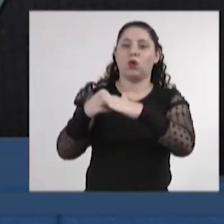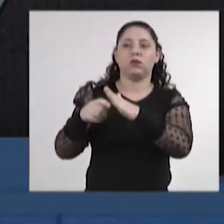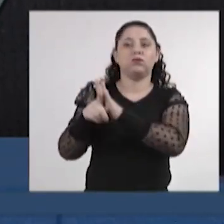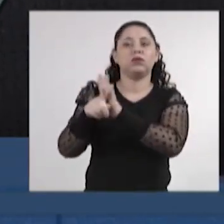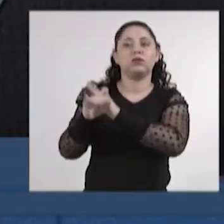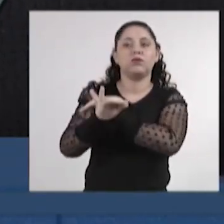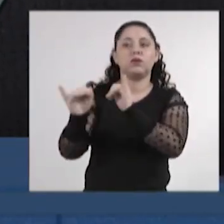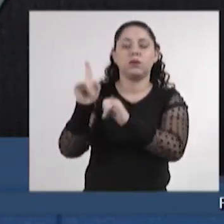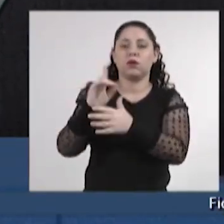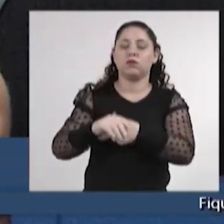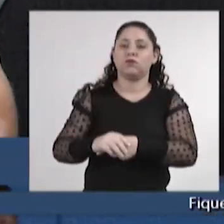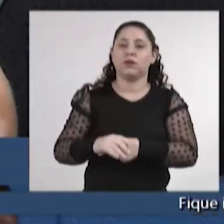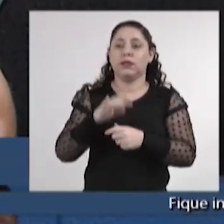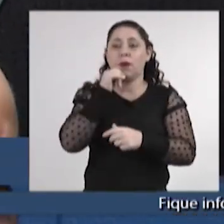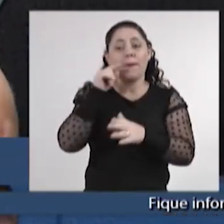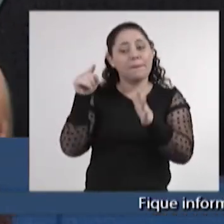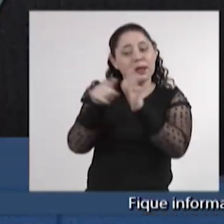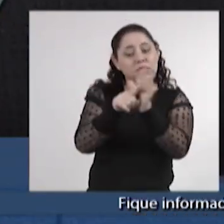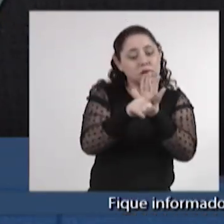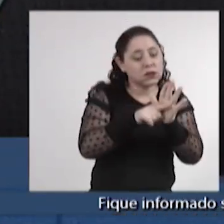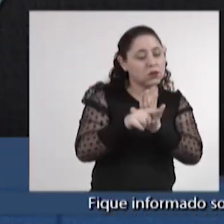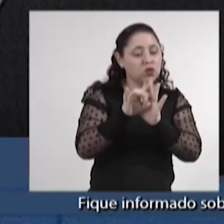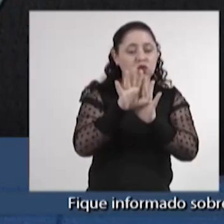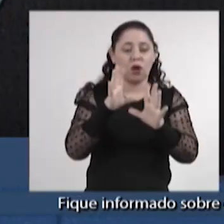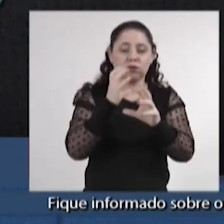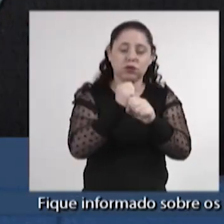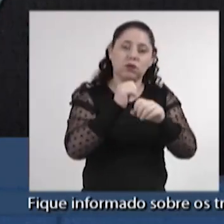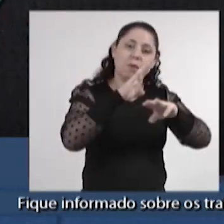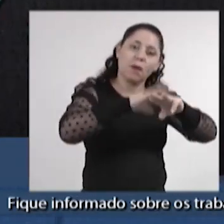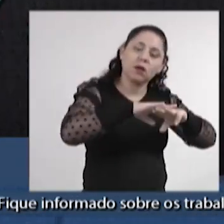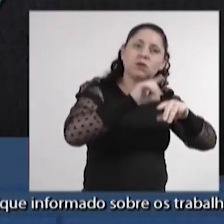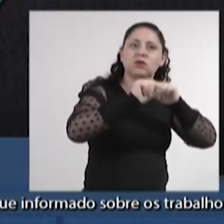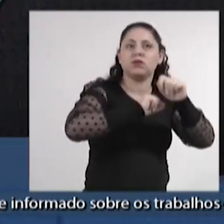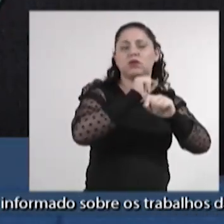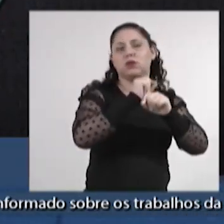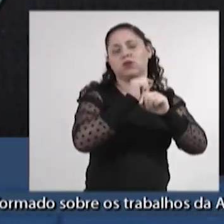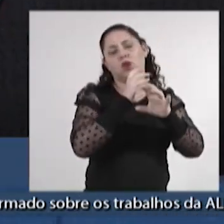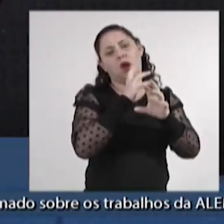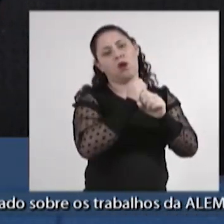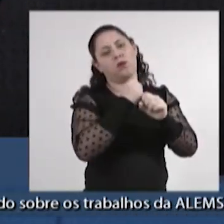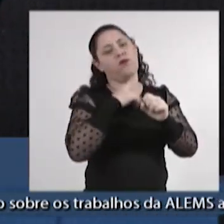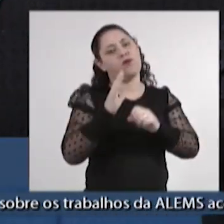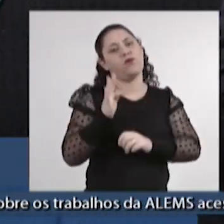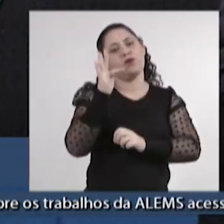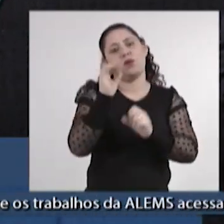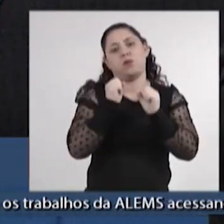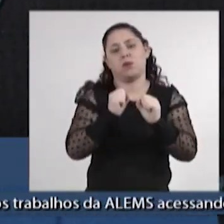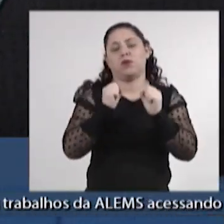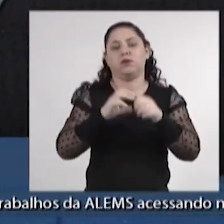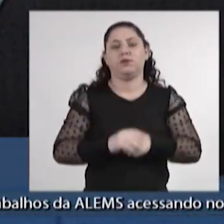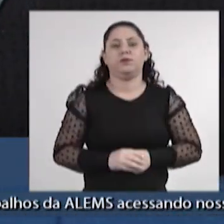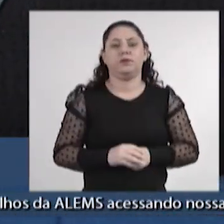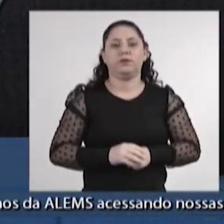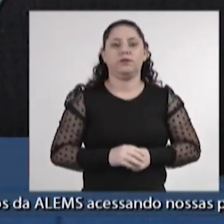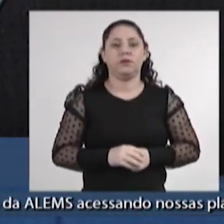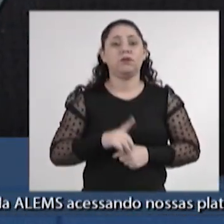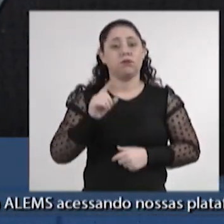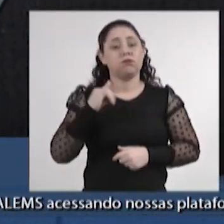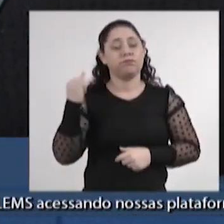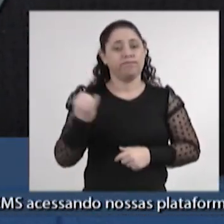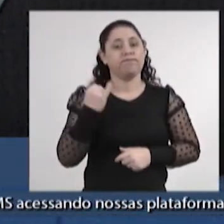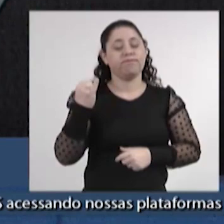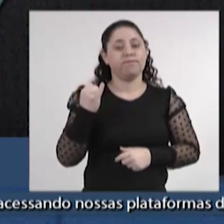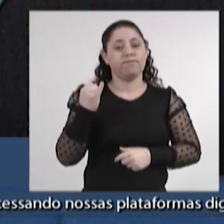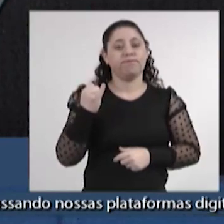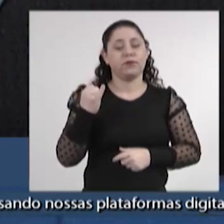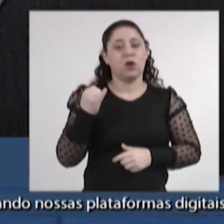nenhum. É só com os dados que eu tenho lá, inferências matemáticas do que poderia ser no futuro. Então, a relevância realmente da